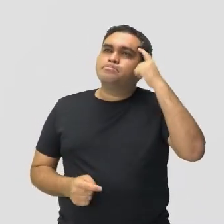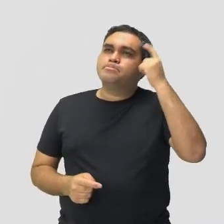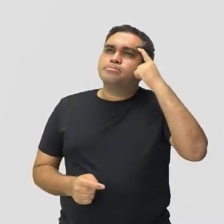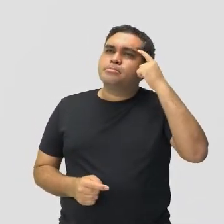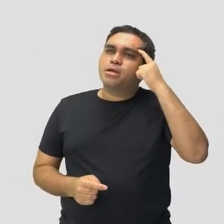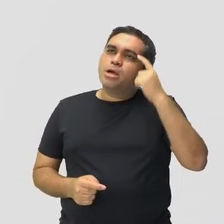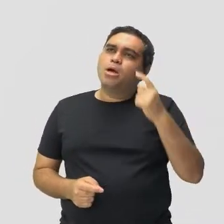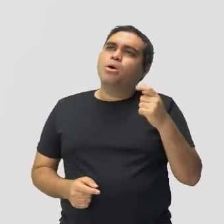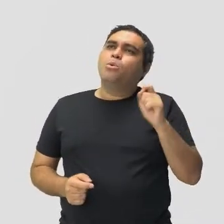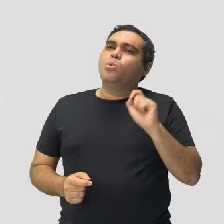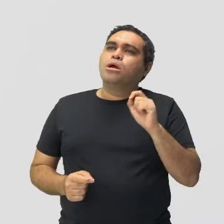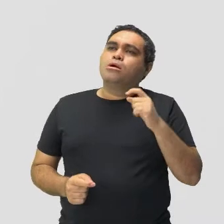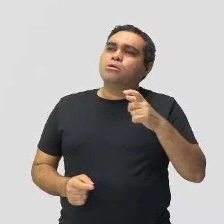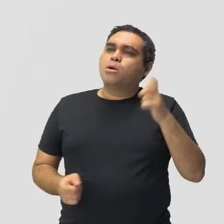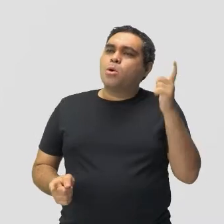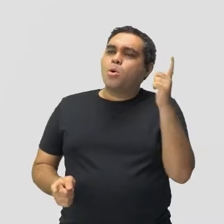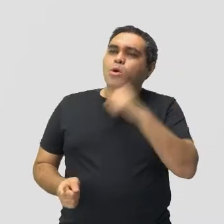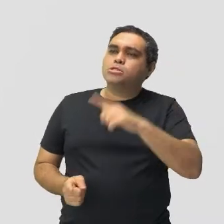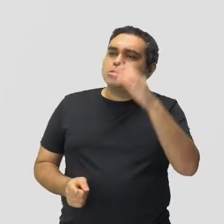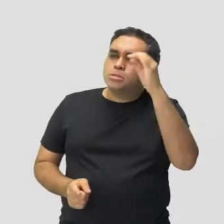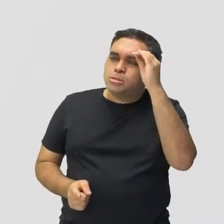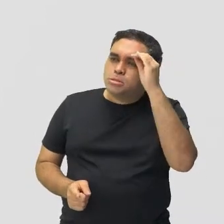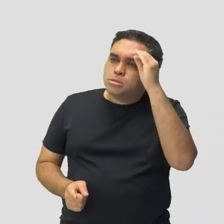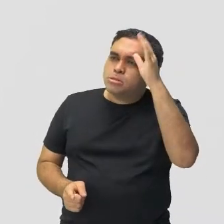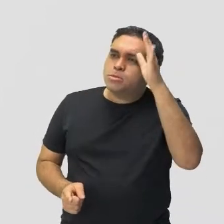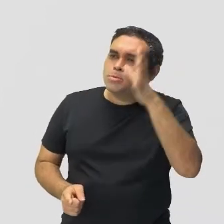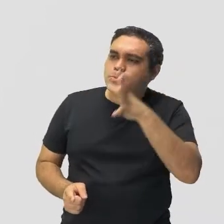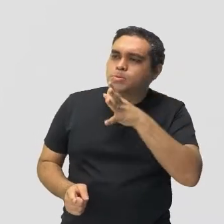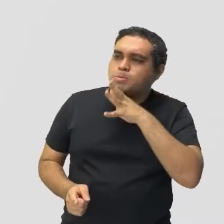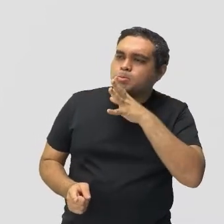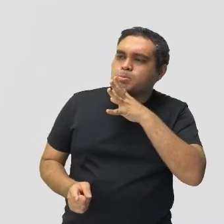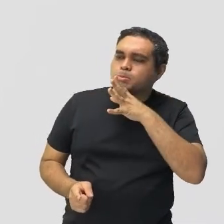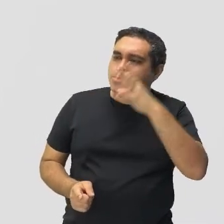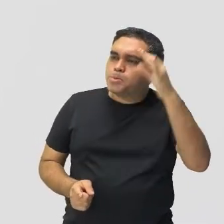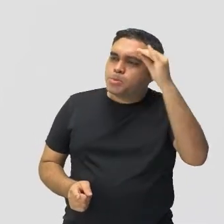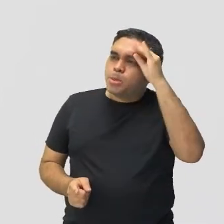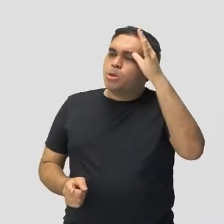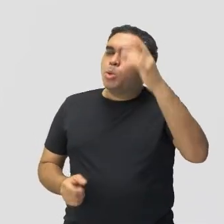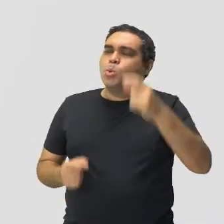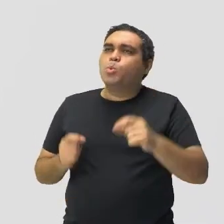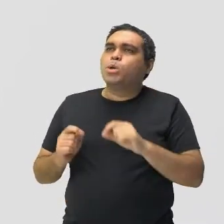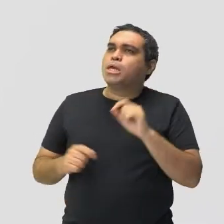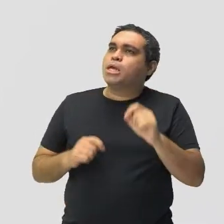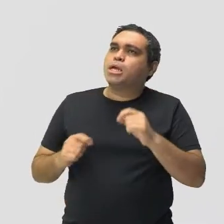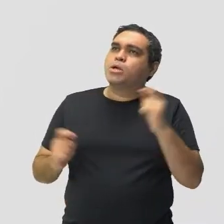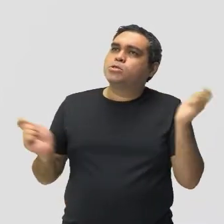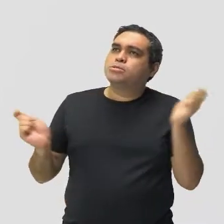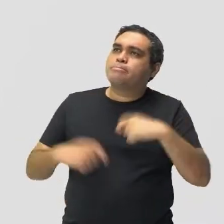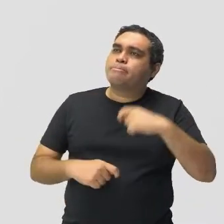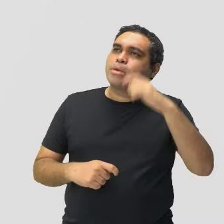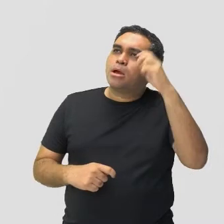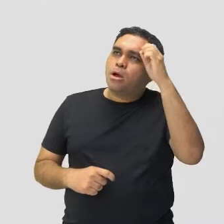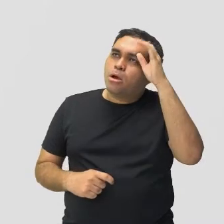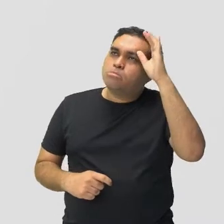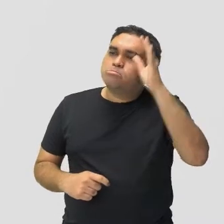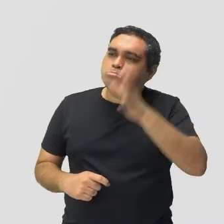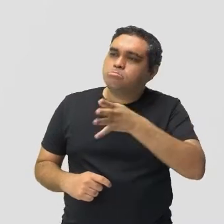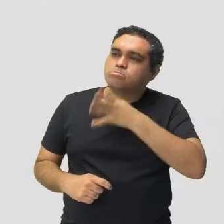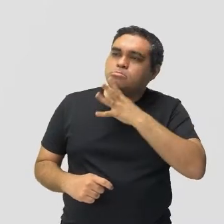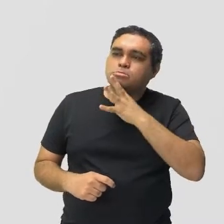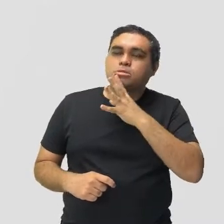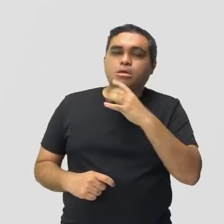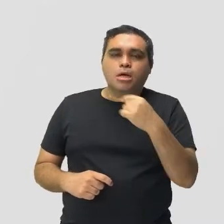fato eu posso conhecer? O que eu posso conhecer? O que eu sou capaz de conhecer? Quando eu